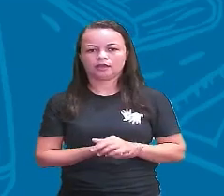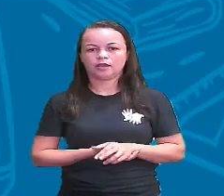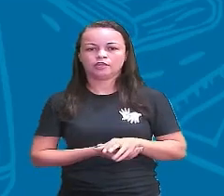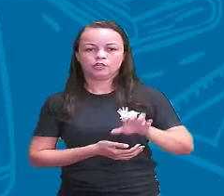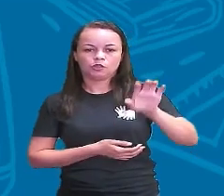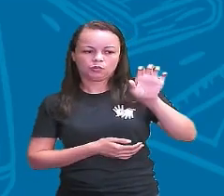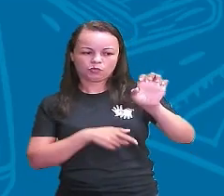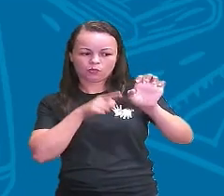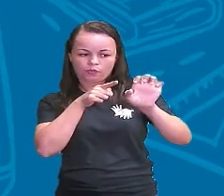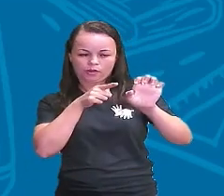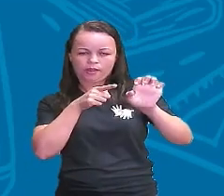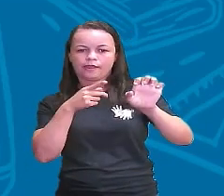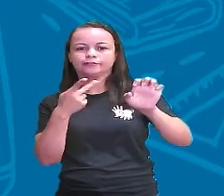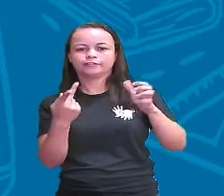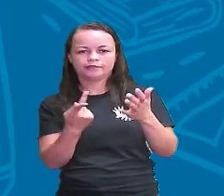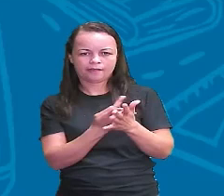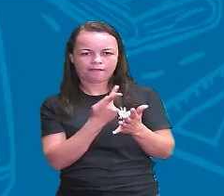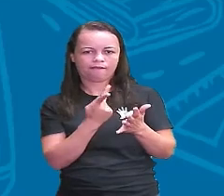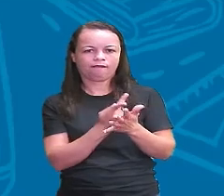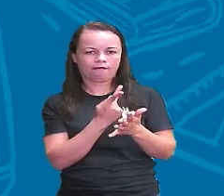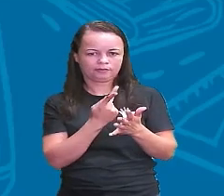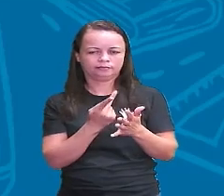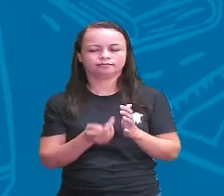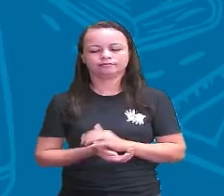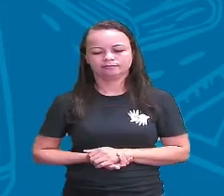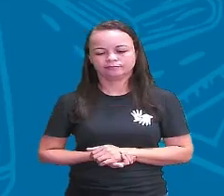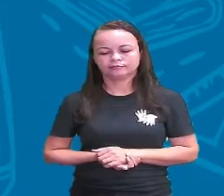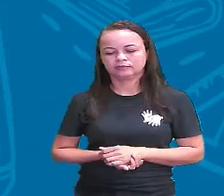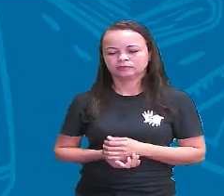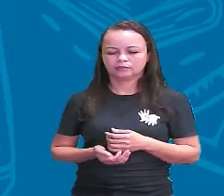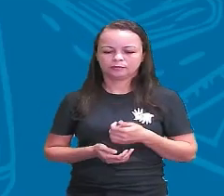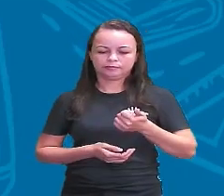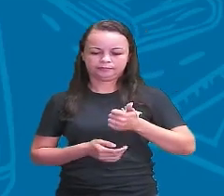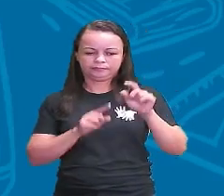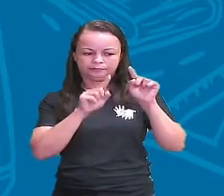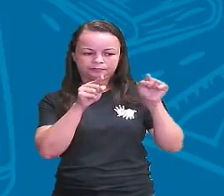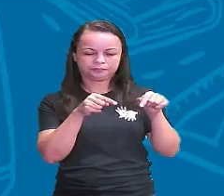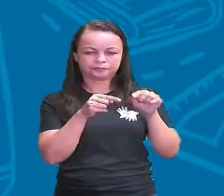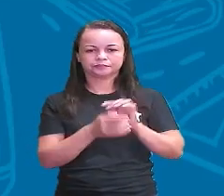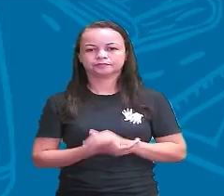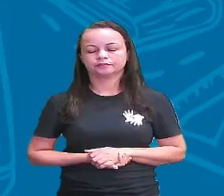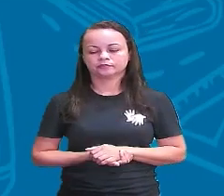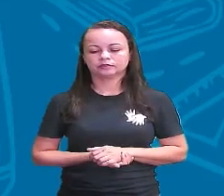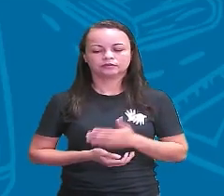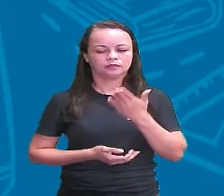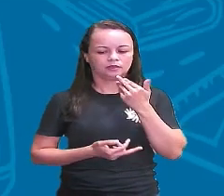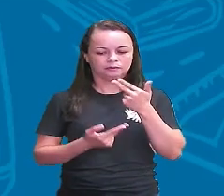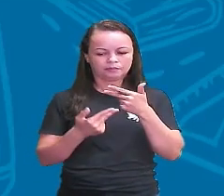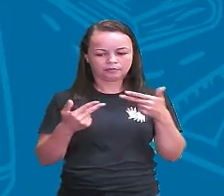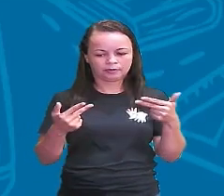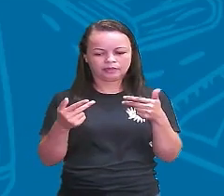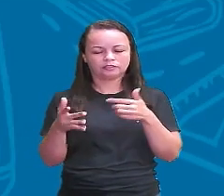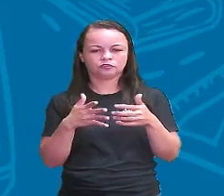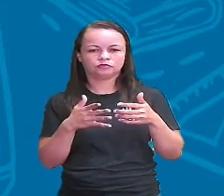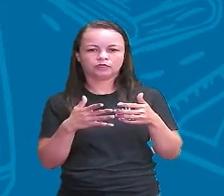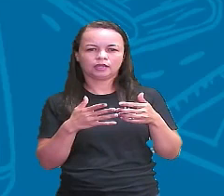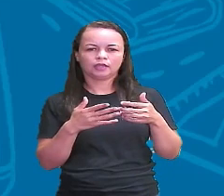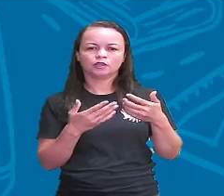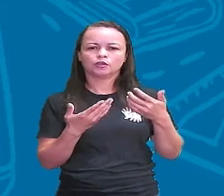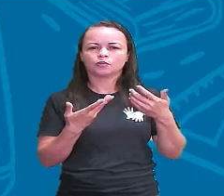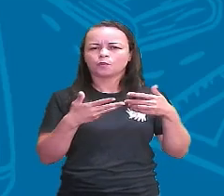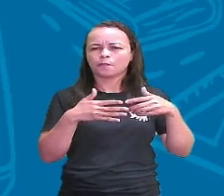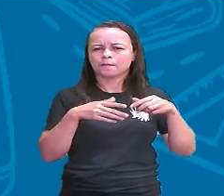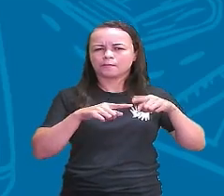E nas alternativas erradas, tá certo? A primeira delas, os alimentos fornecem material